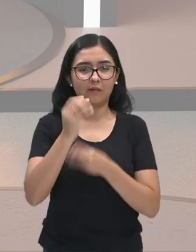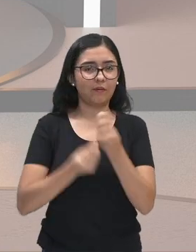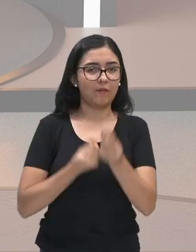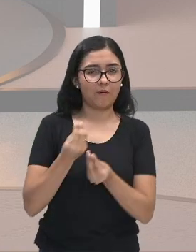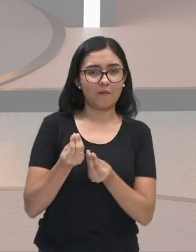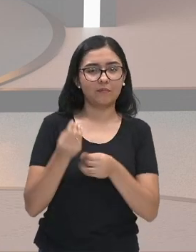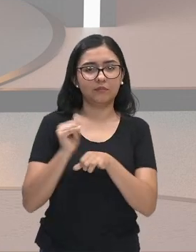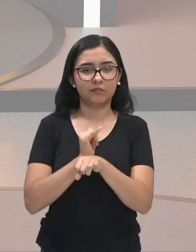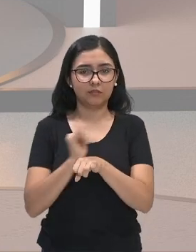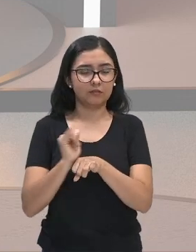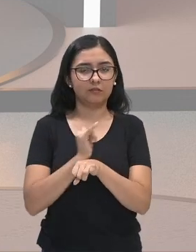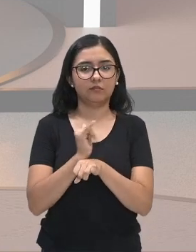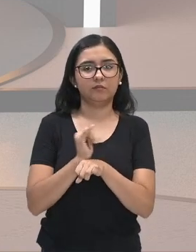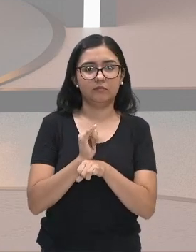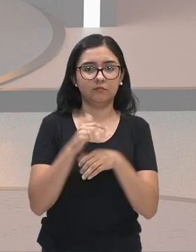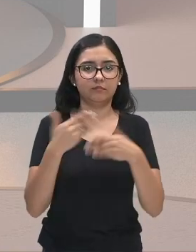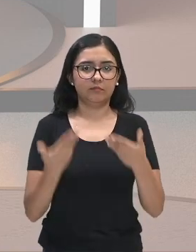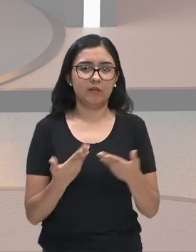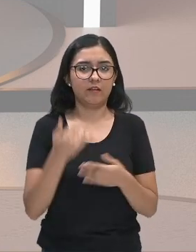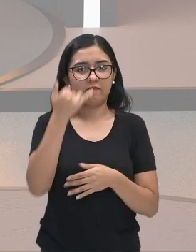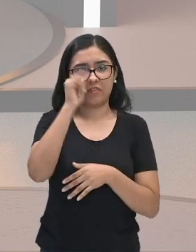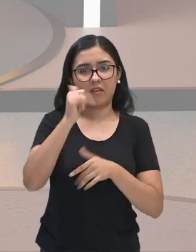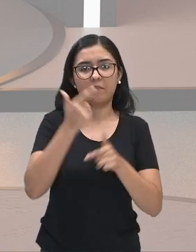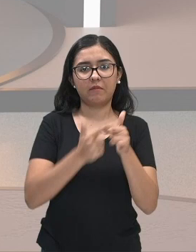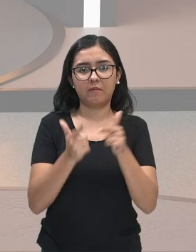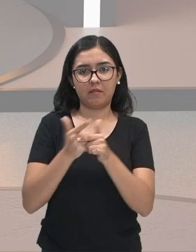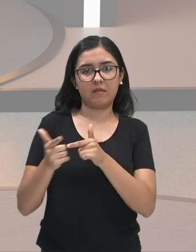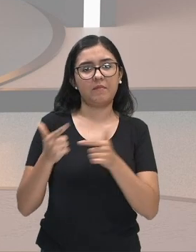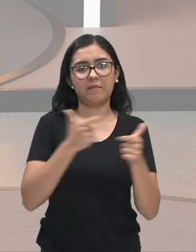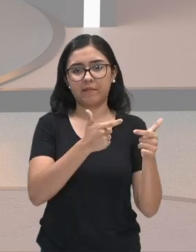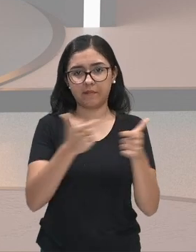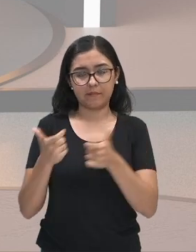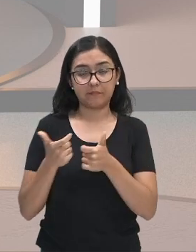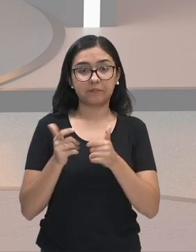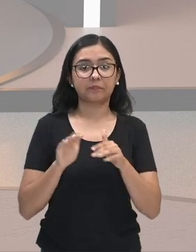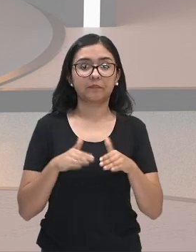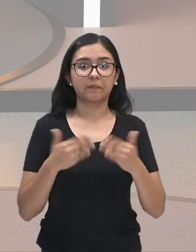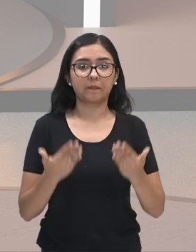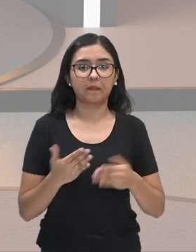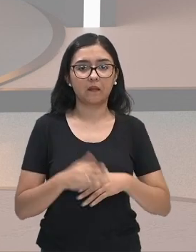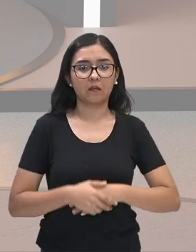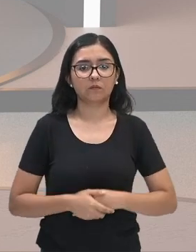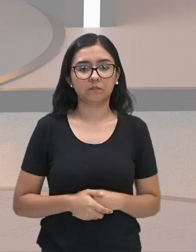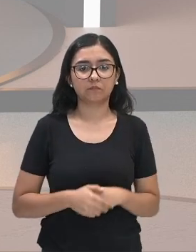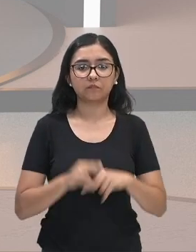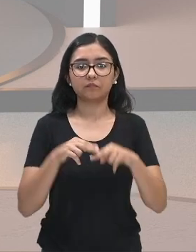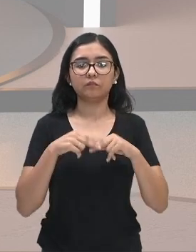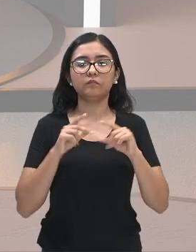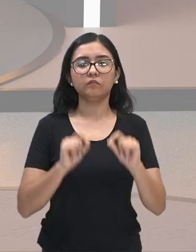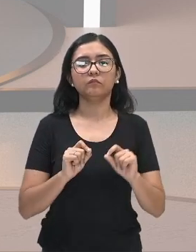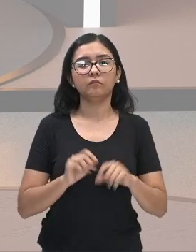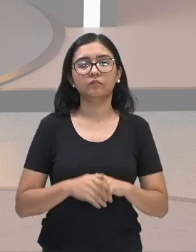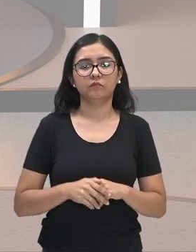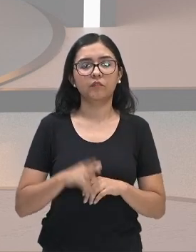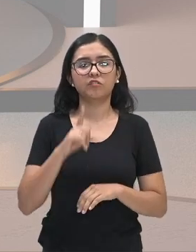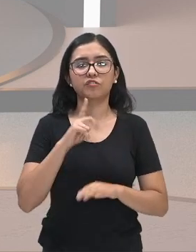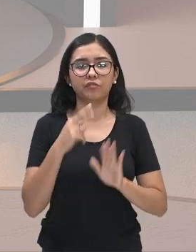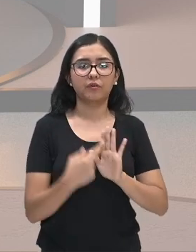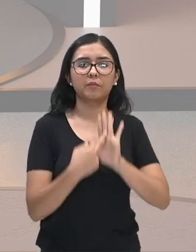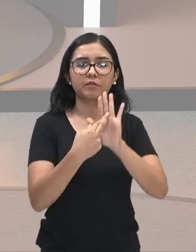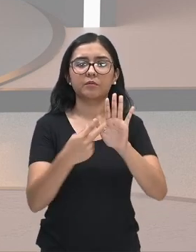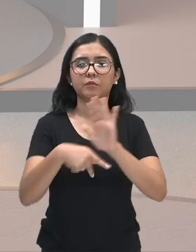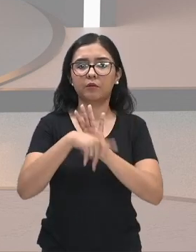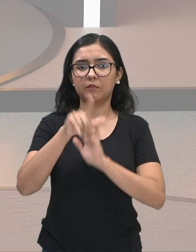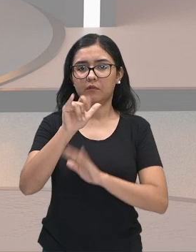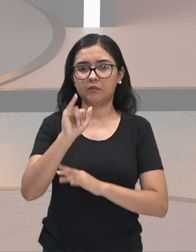para não ferir nenhum lado nem outro. Através de Reineval, seu representante em Lisboa,